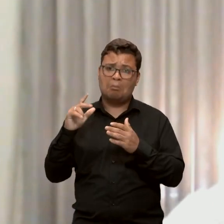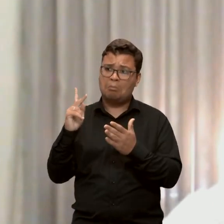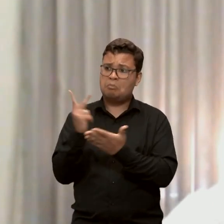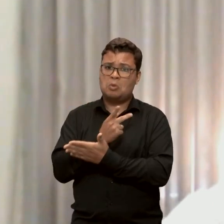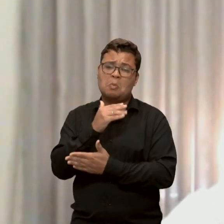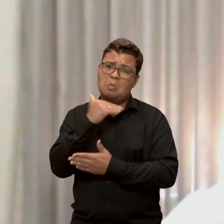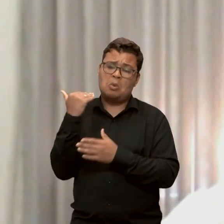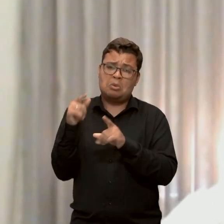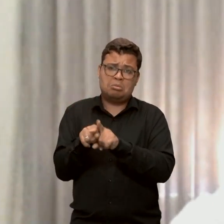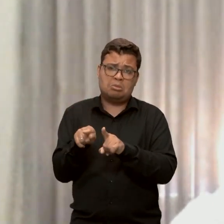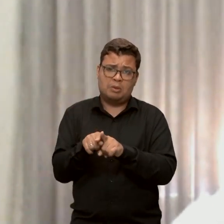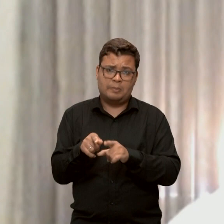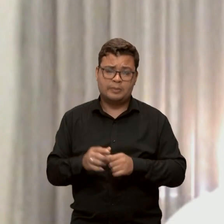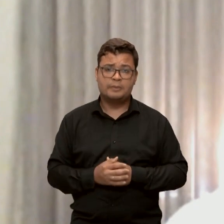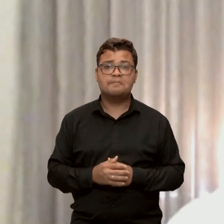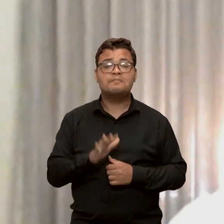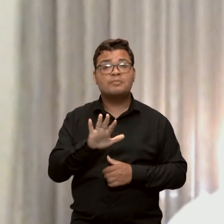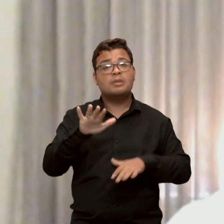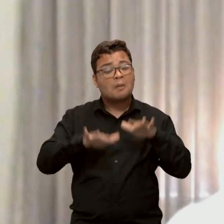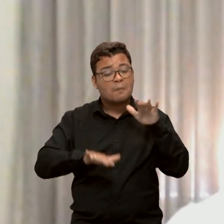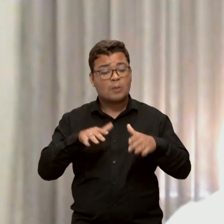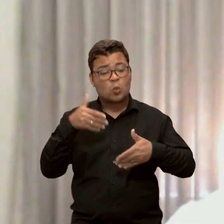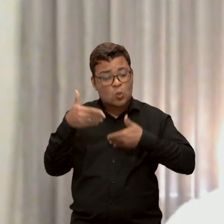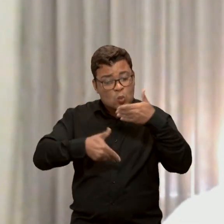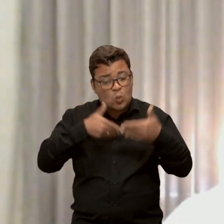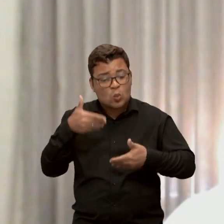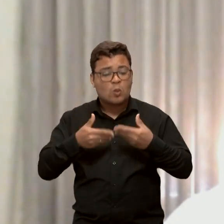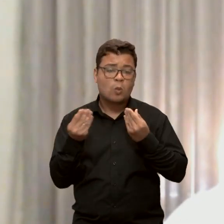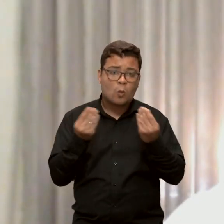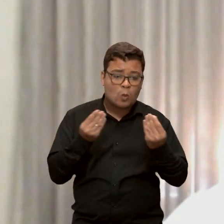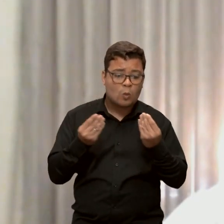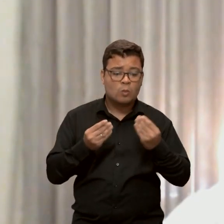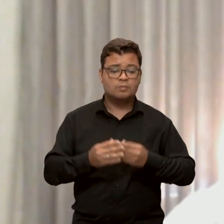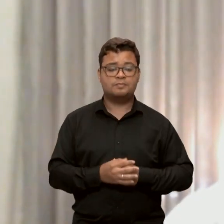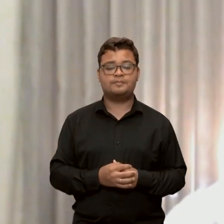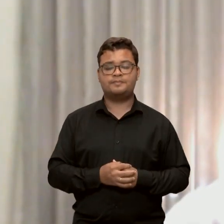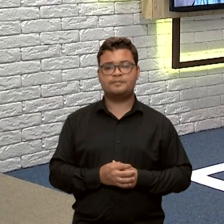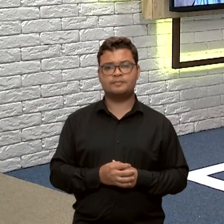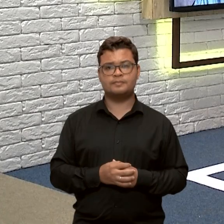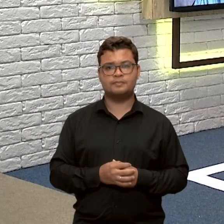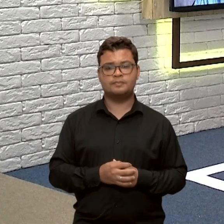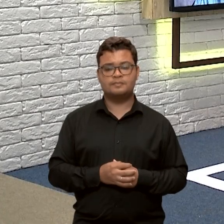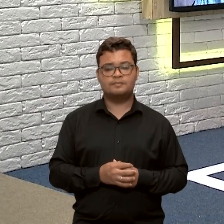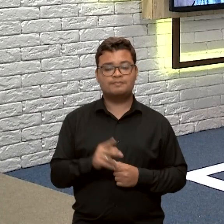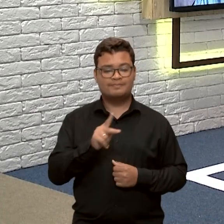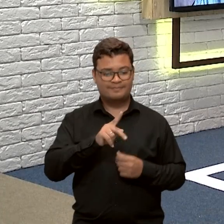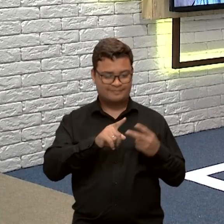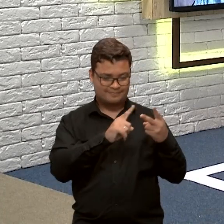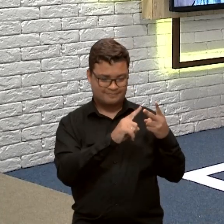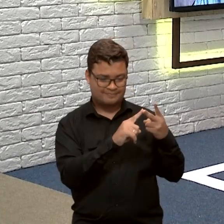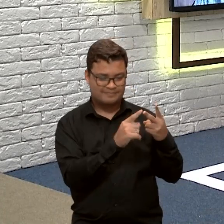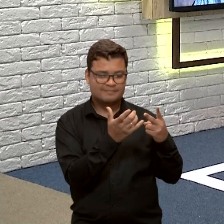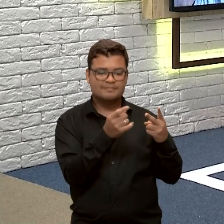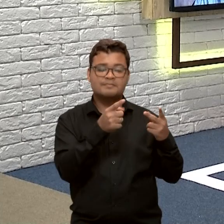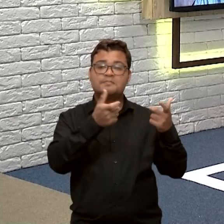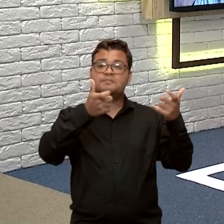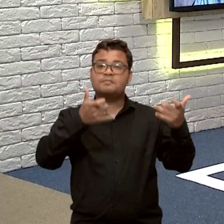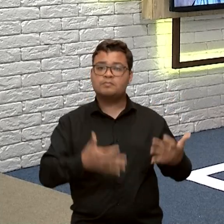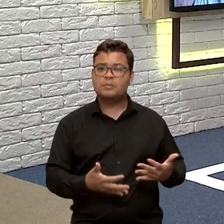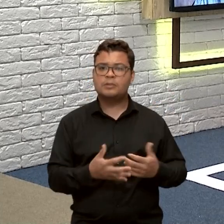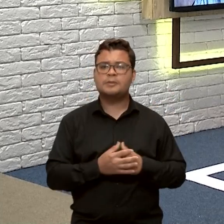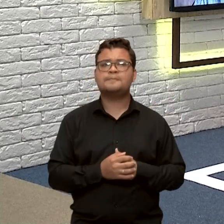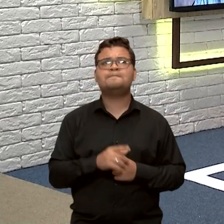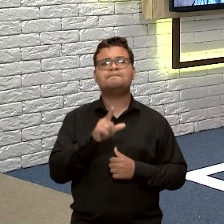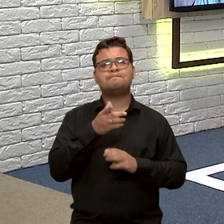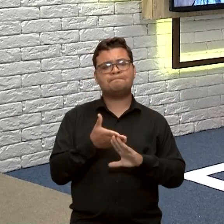de dengue, teria menos potencial de gravidade. Das 3, a mais grave é a dengue, mas existe óbito tanto com zika quanto chikungunya, dependendo